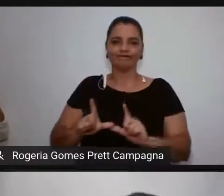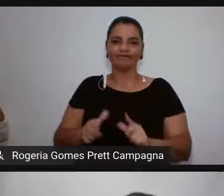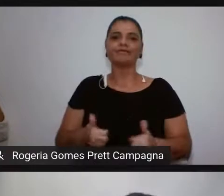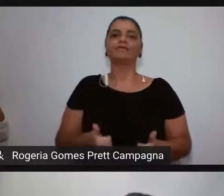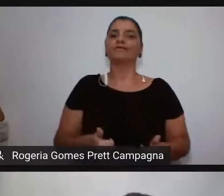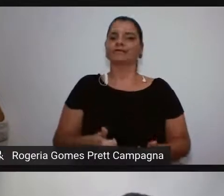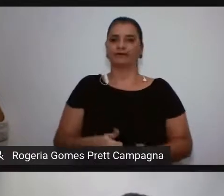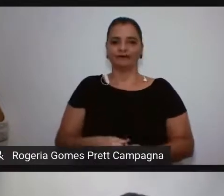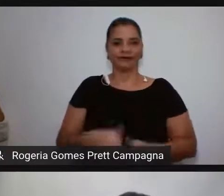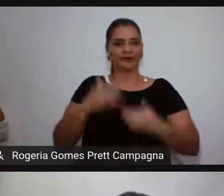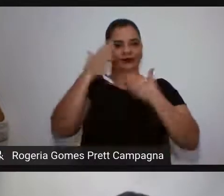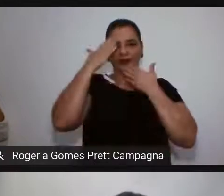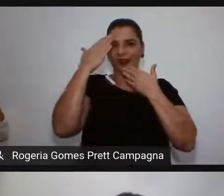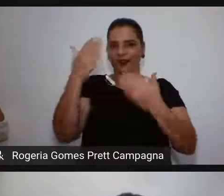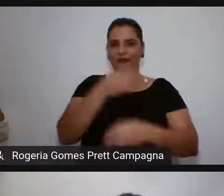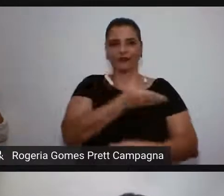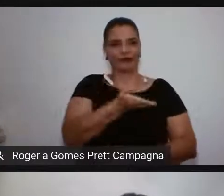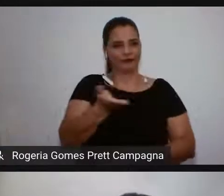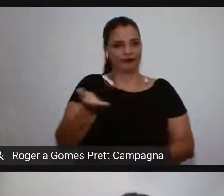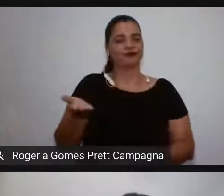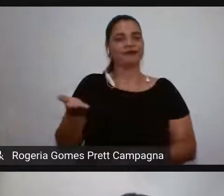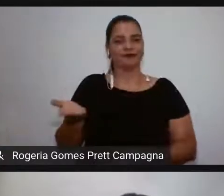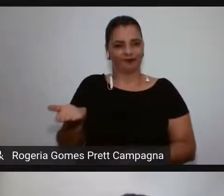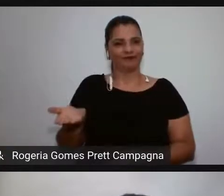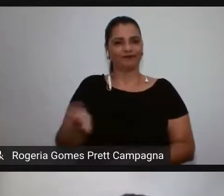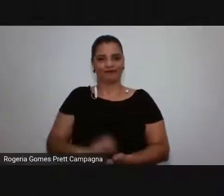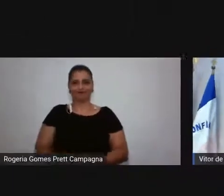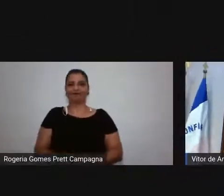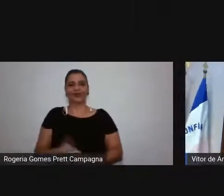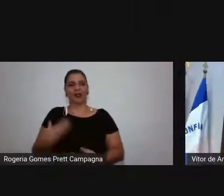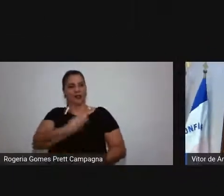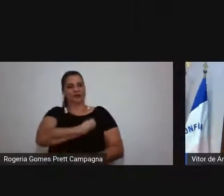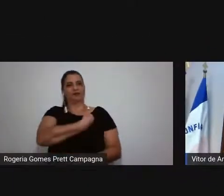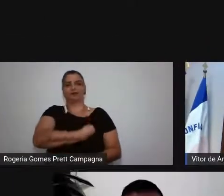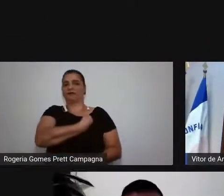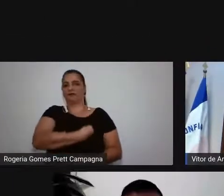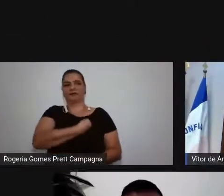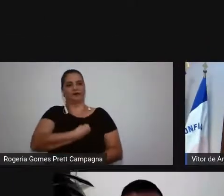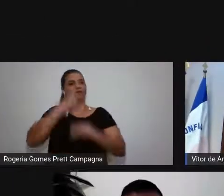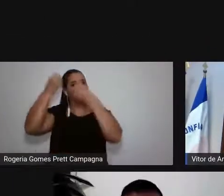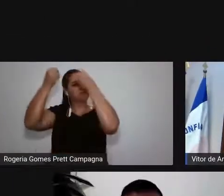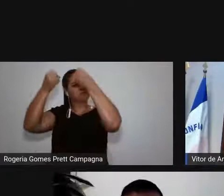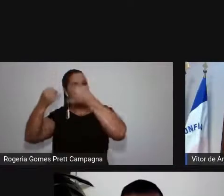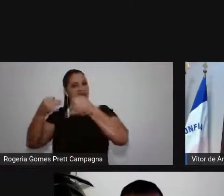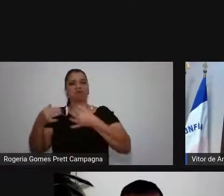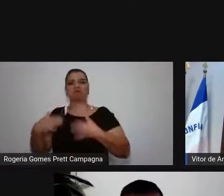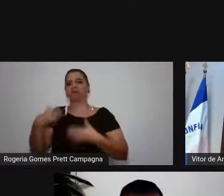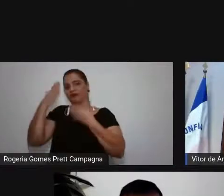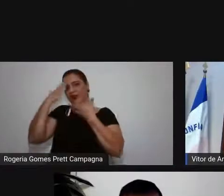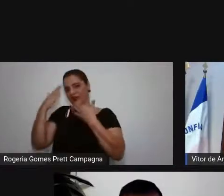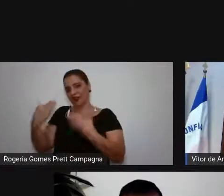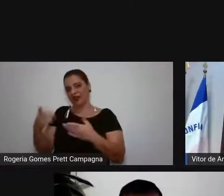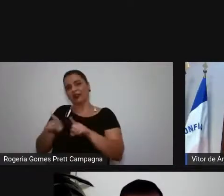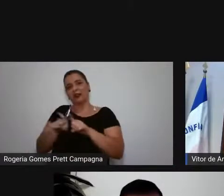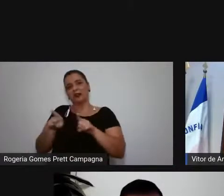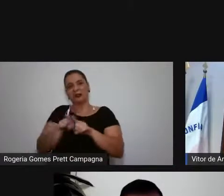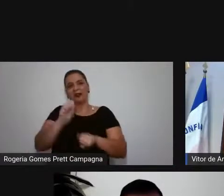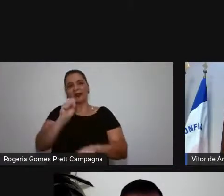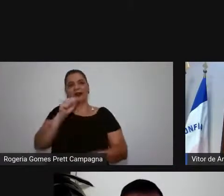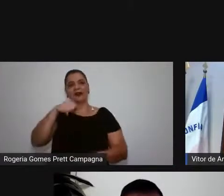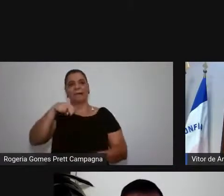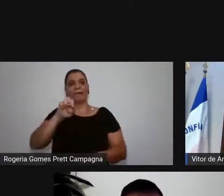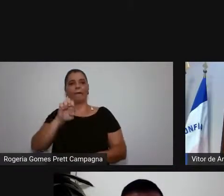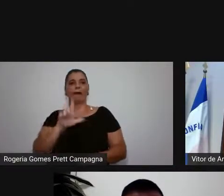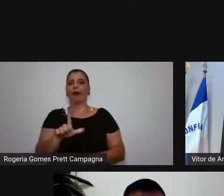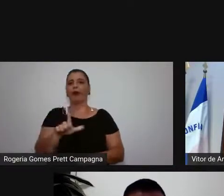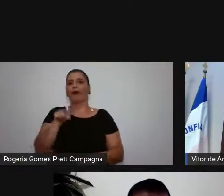Queria agradecer vocês pela presença, pela fala, deixar meu agradecimento ao Samuel também. Samuel, acho que você